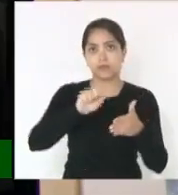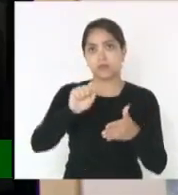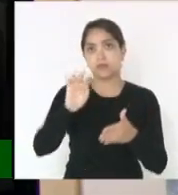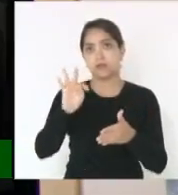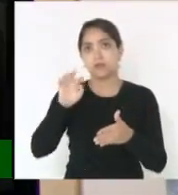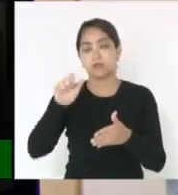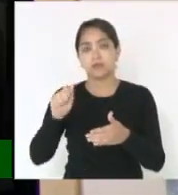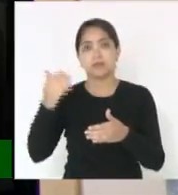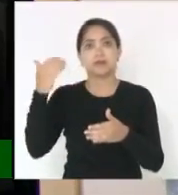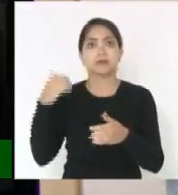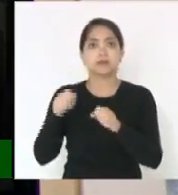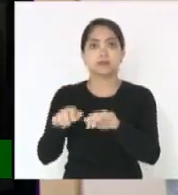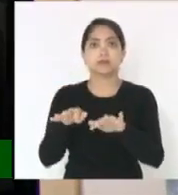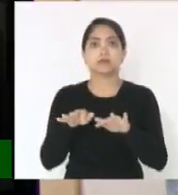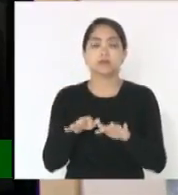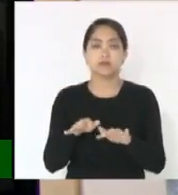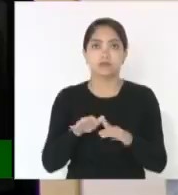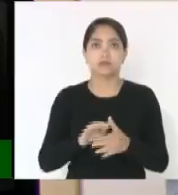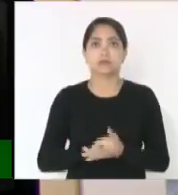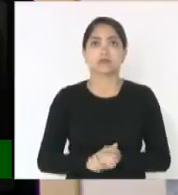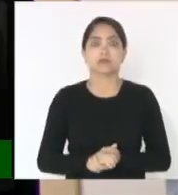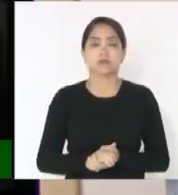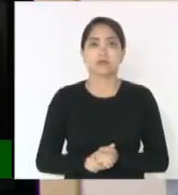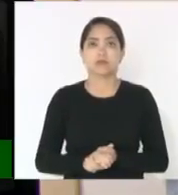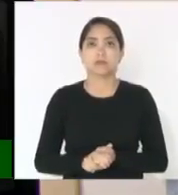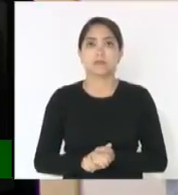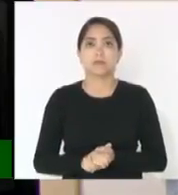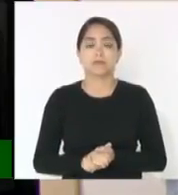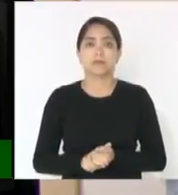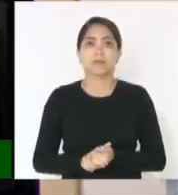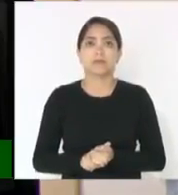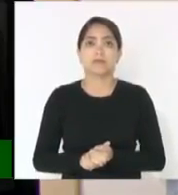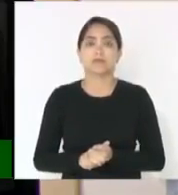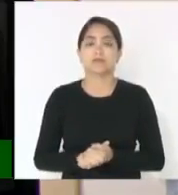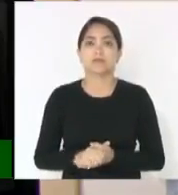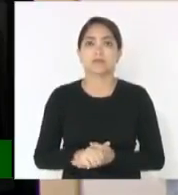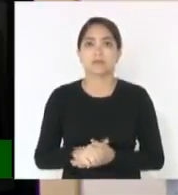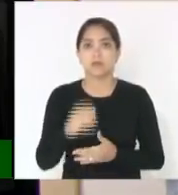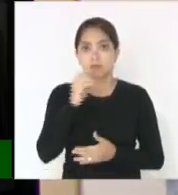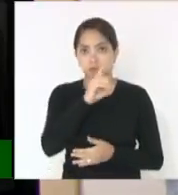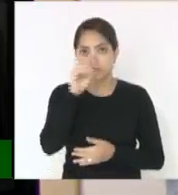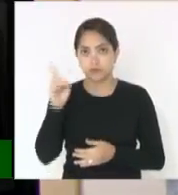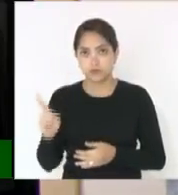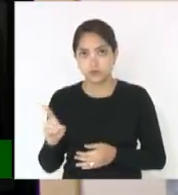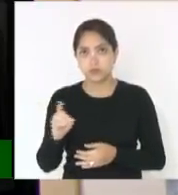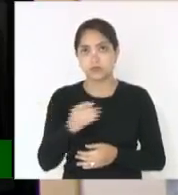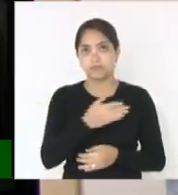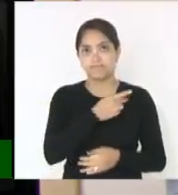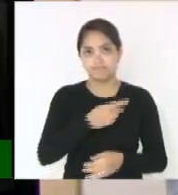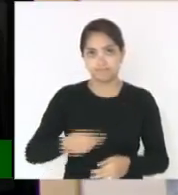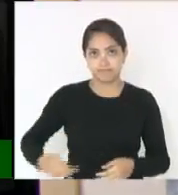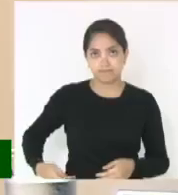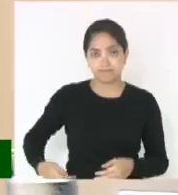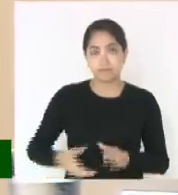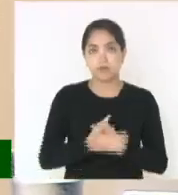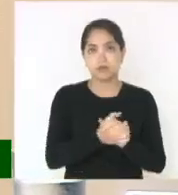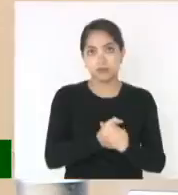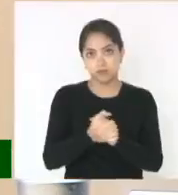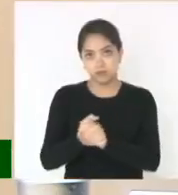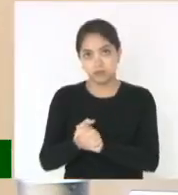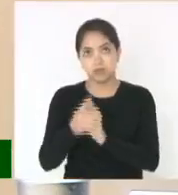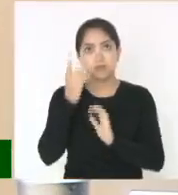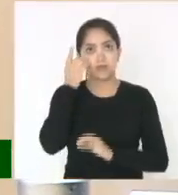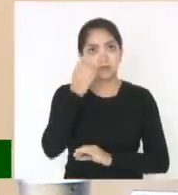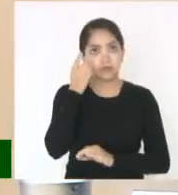às leituras das atas das últimas sessões. Bom dia, senhor presidente, saudar os senhores deputados,